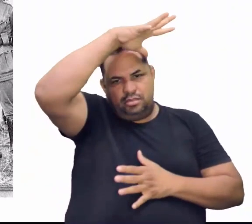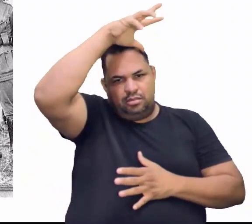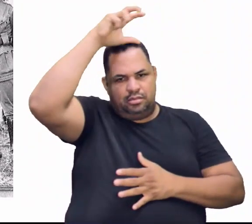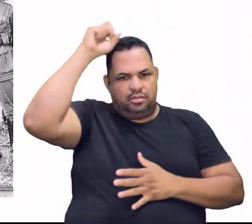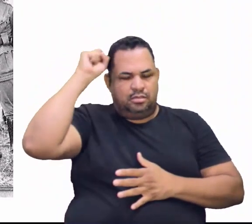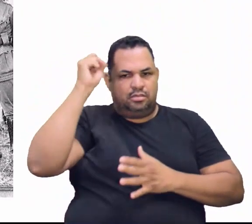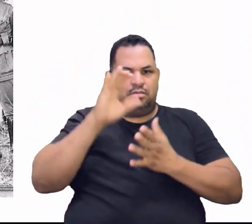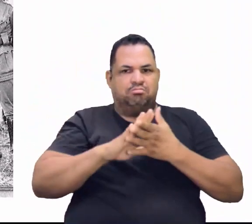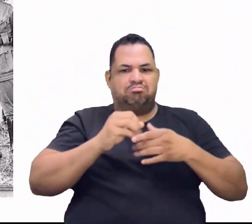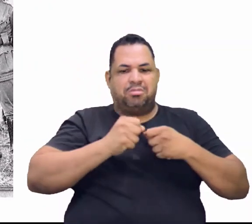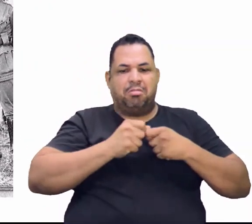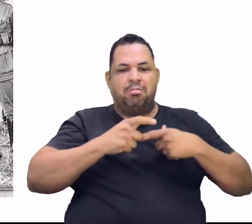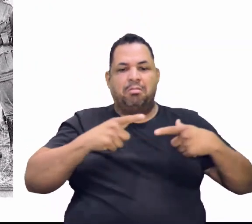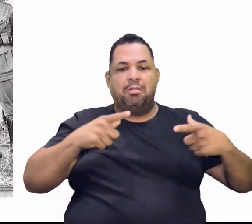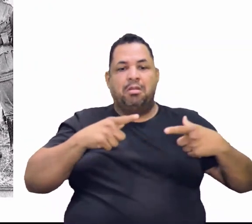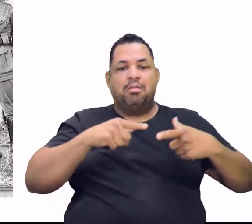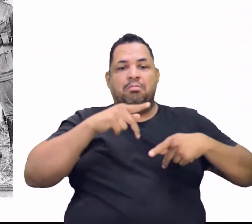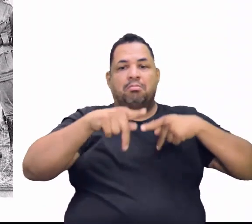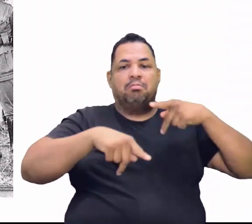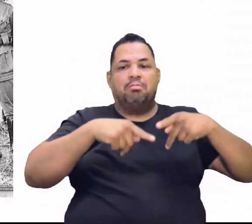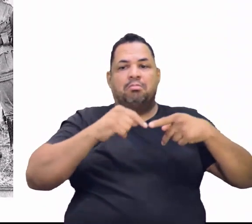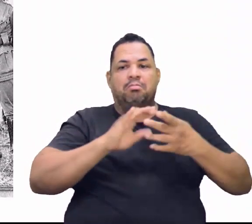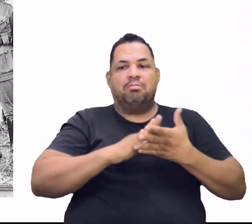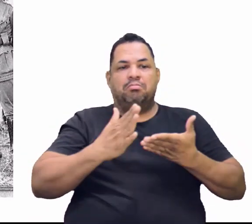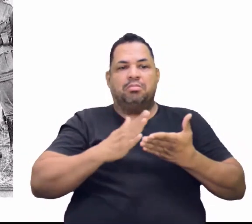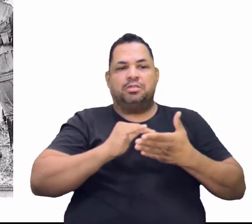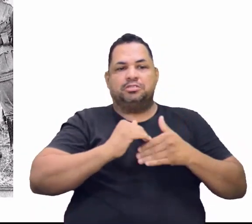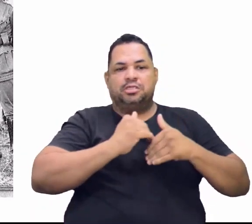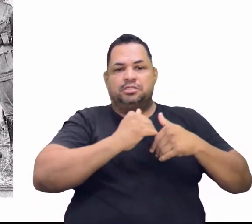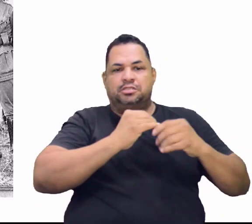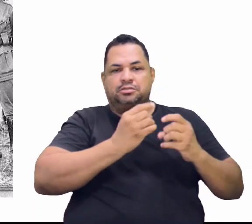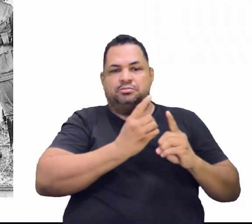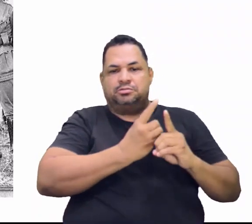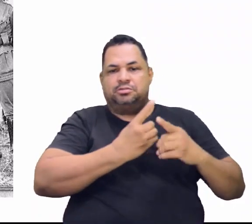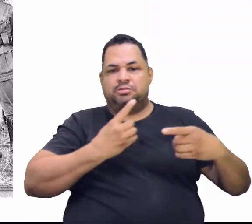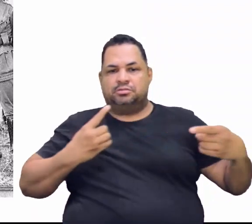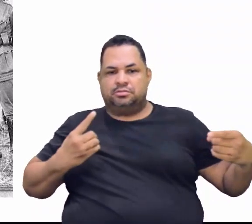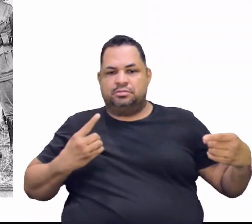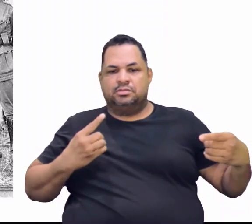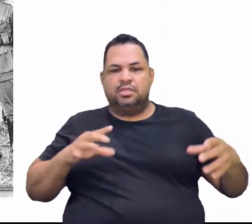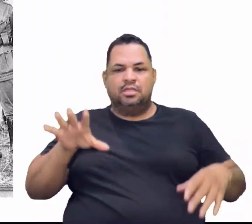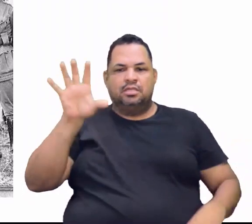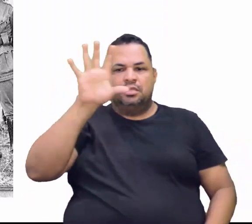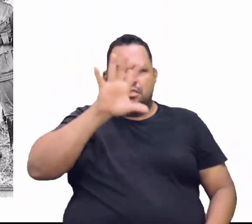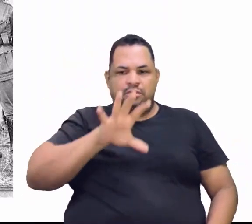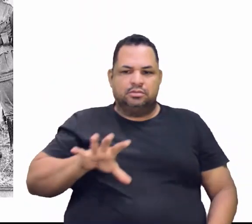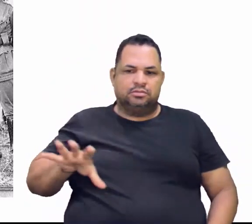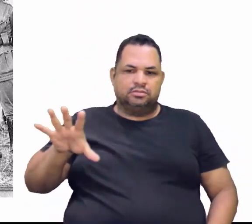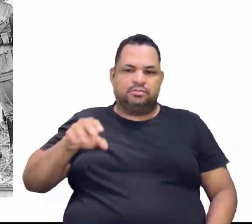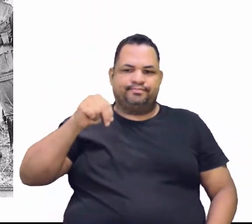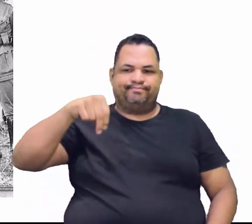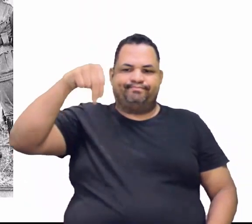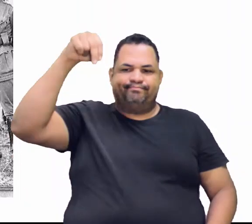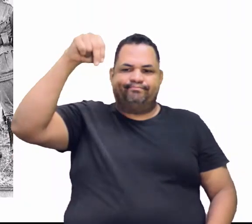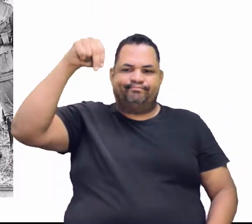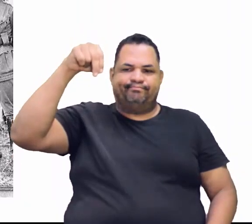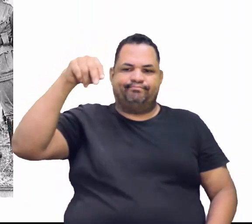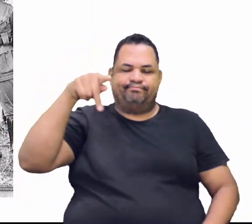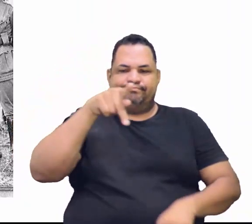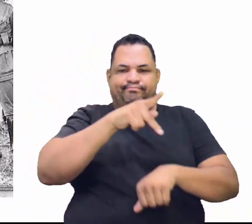a tirar do isolamento as regiões dos extremos norte do país, no caso, a nossa